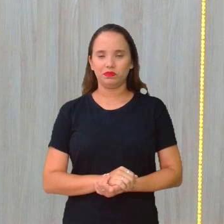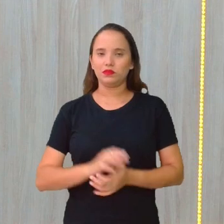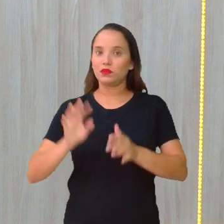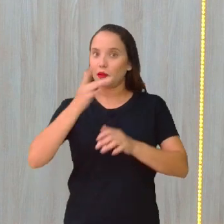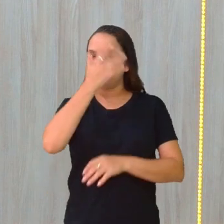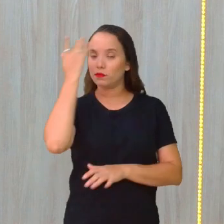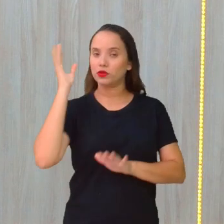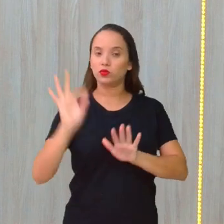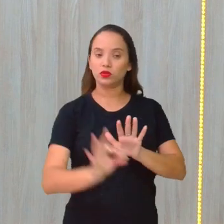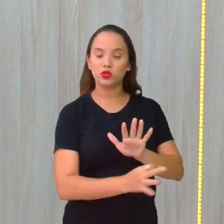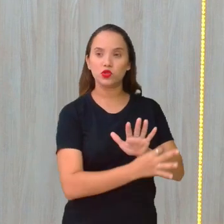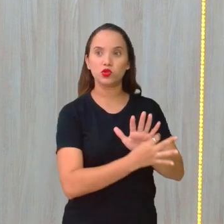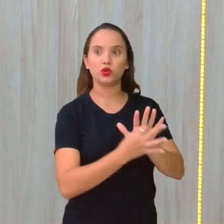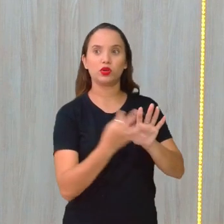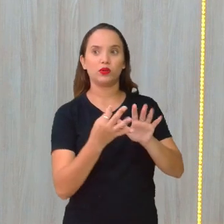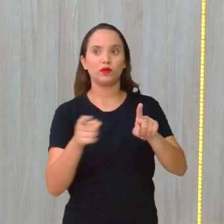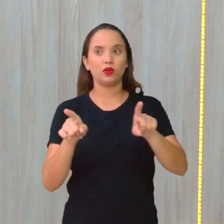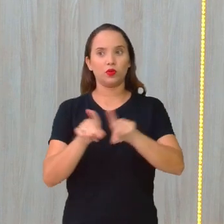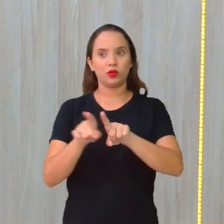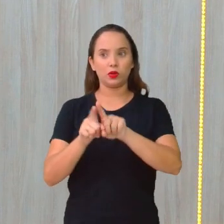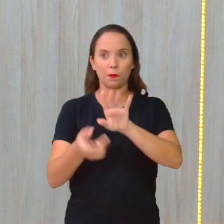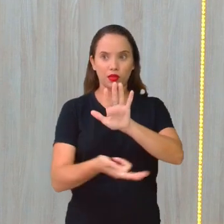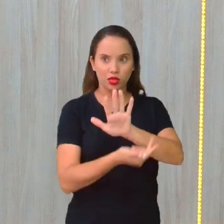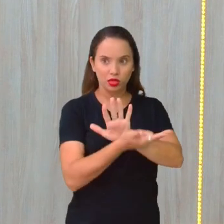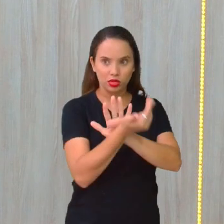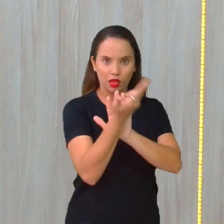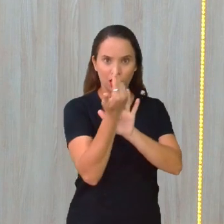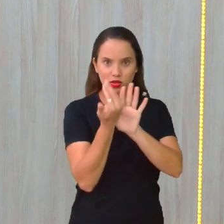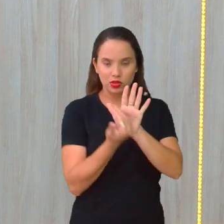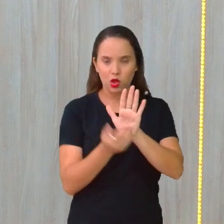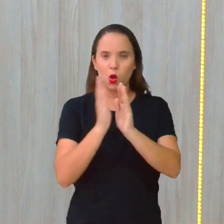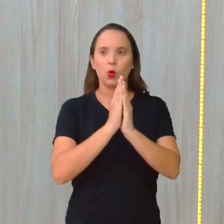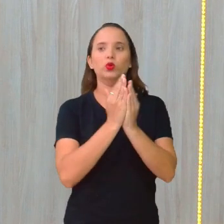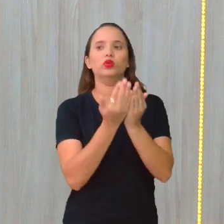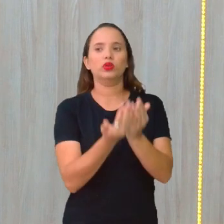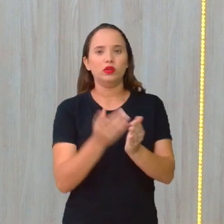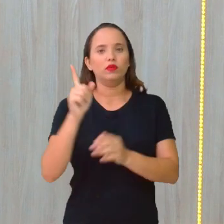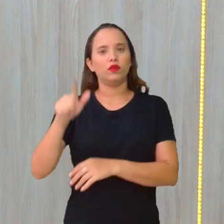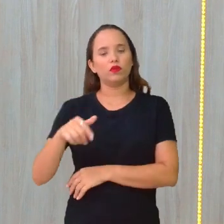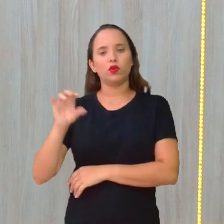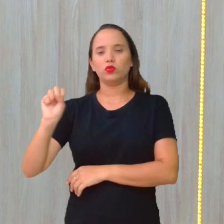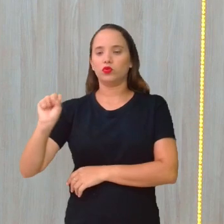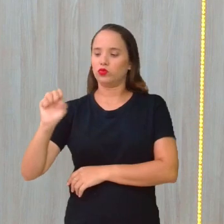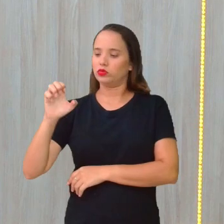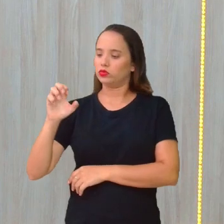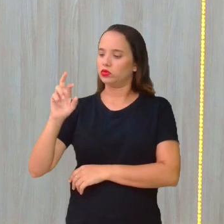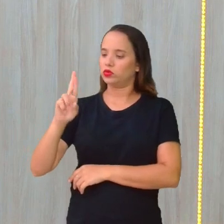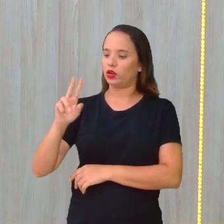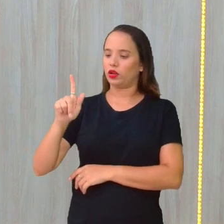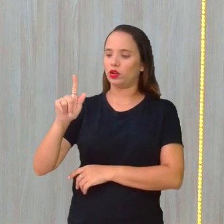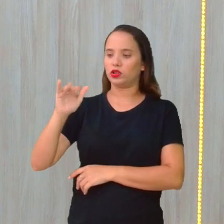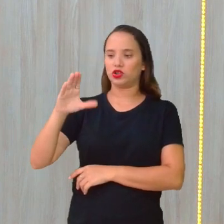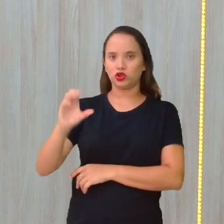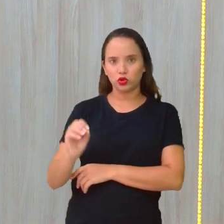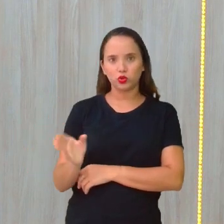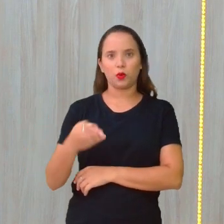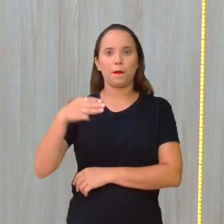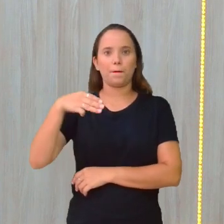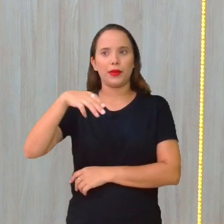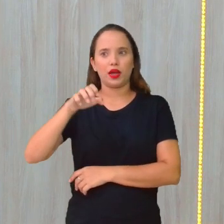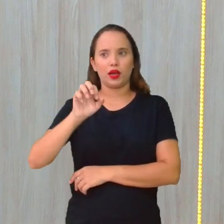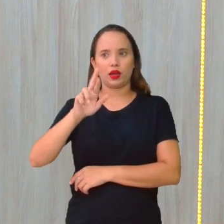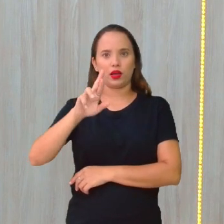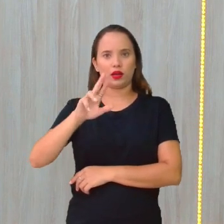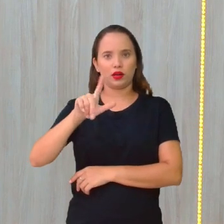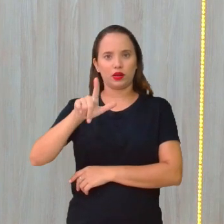escreveu e também ilustrou este livrinho foi o Sérgio Merli. Ele tanto escreveu